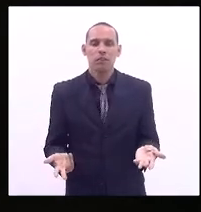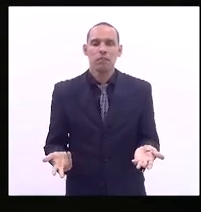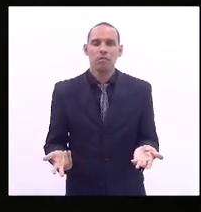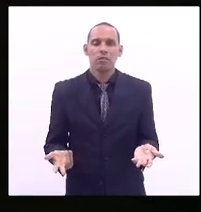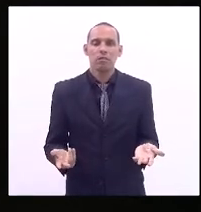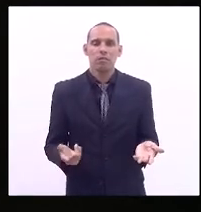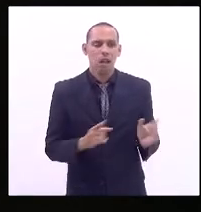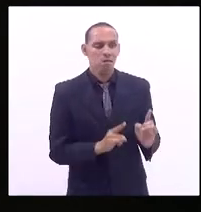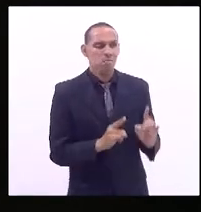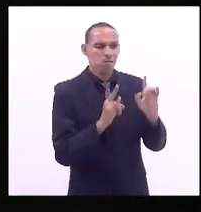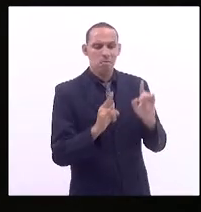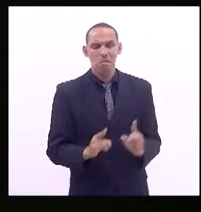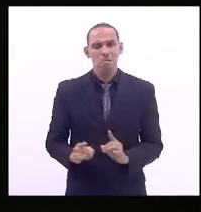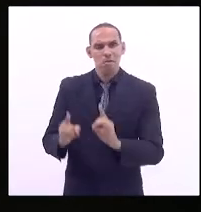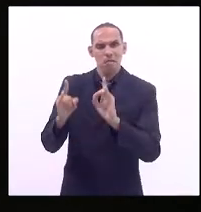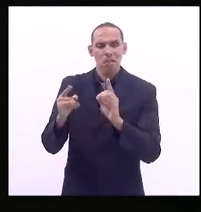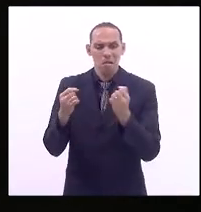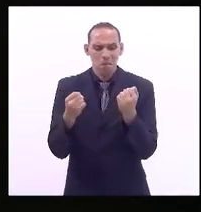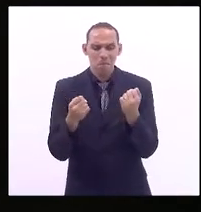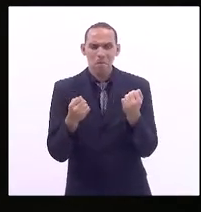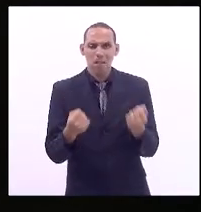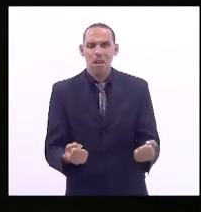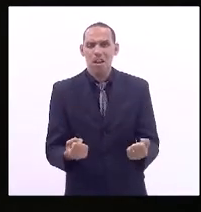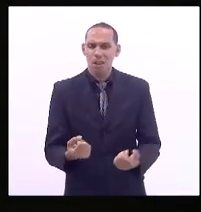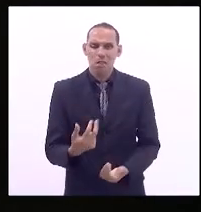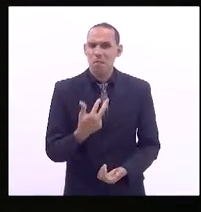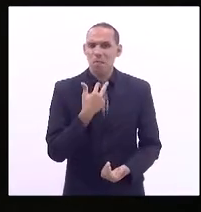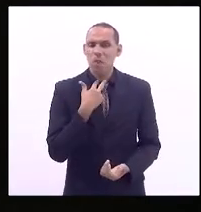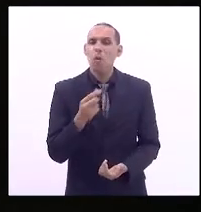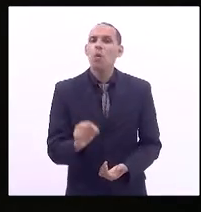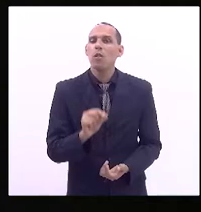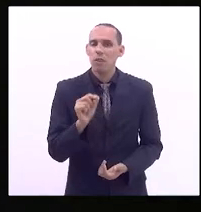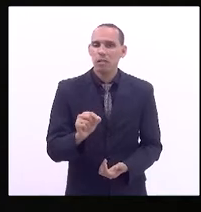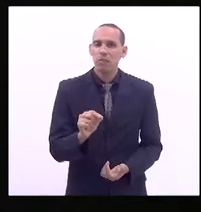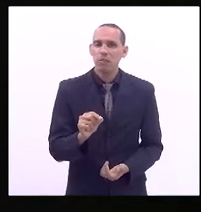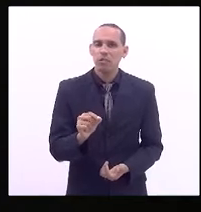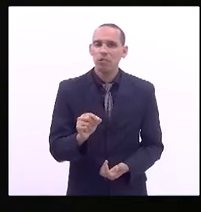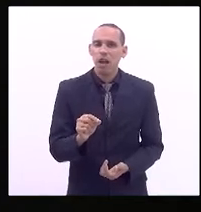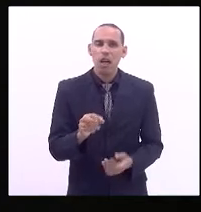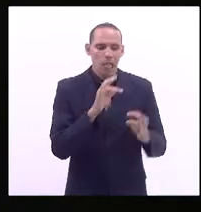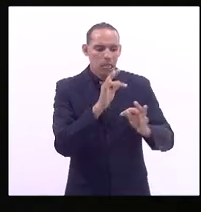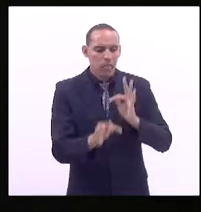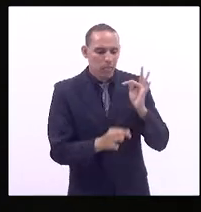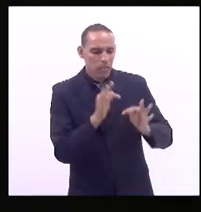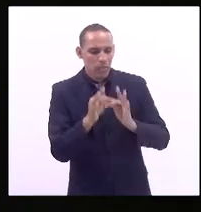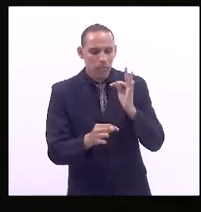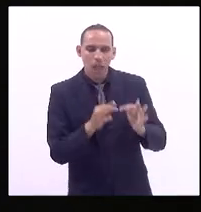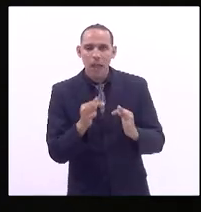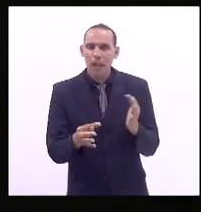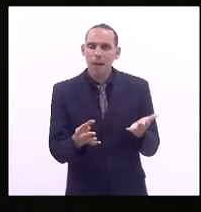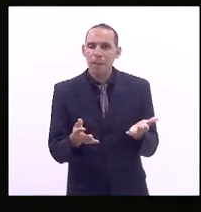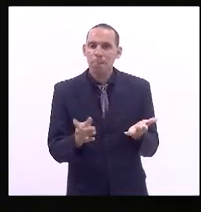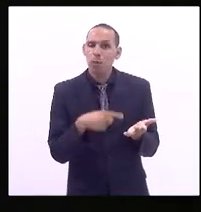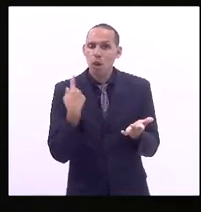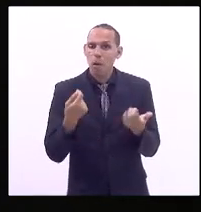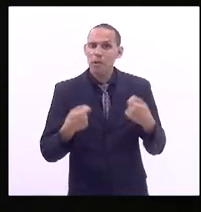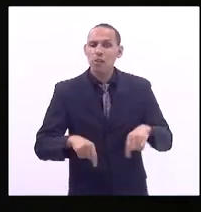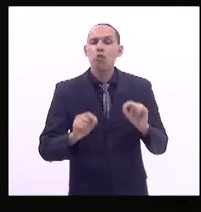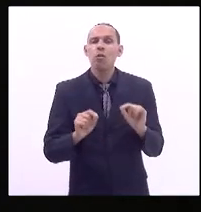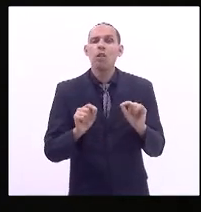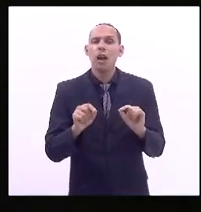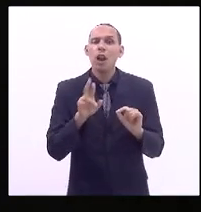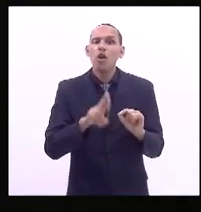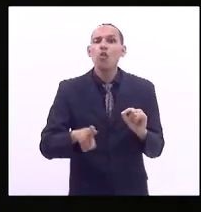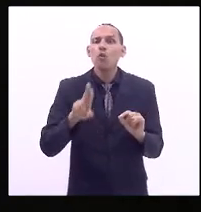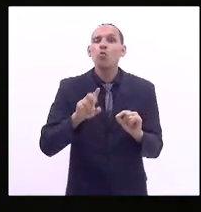esses Imóveis é merecerem um trapo na o estado do Rio de Janeiro a gente precisa